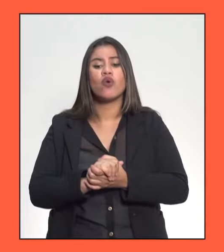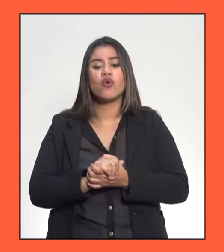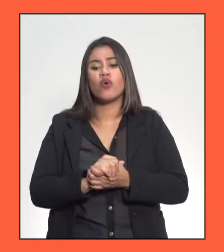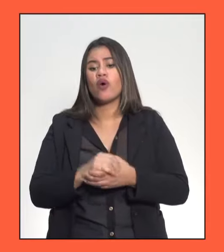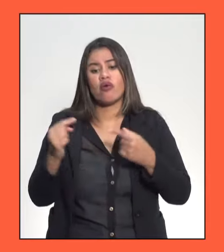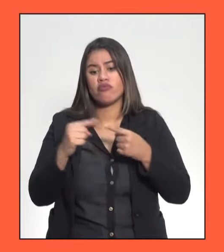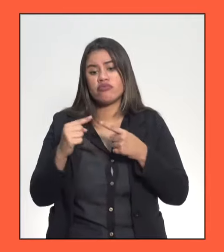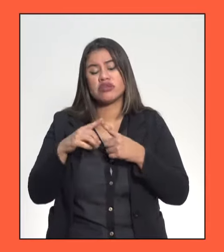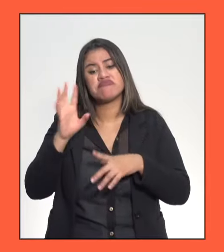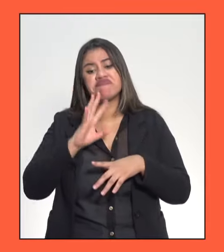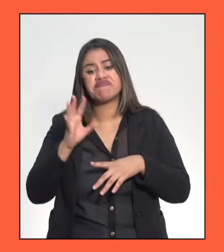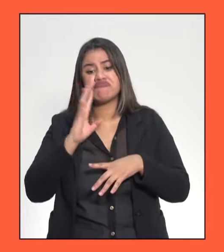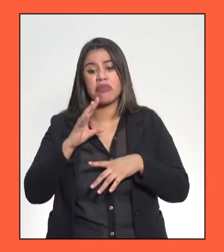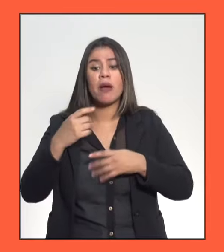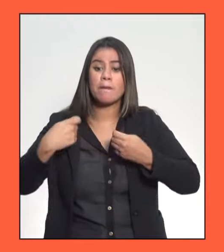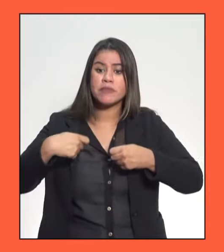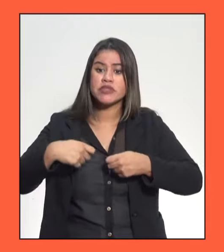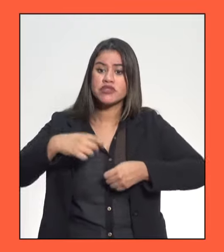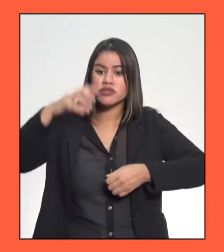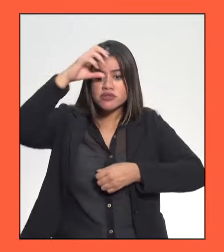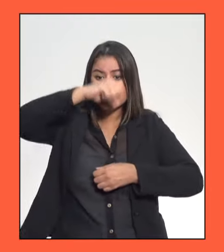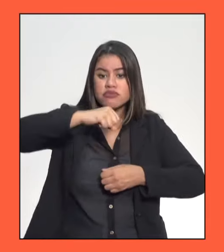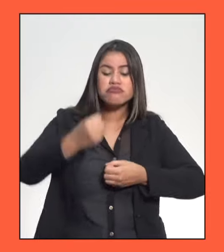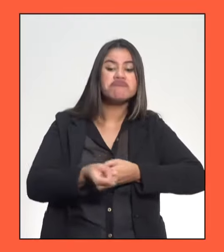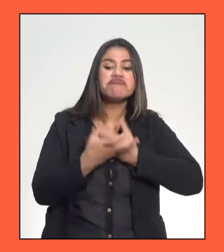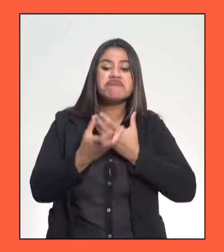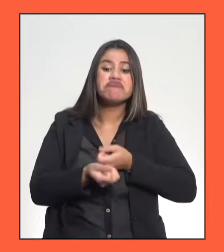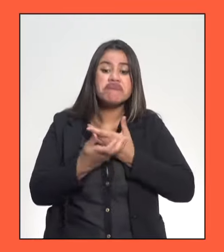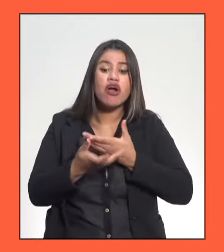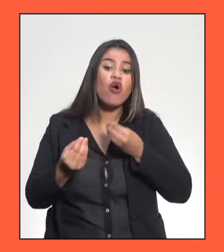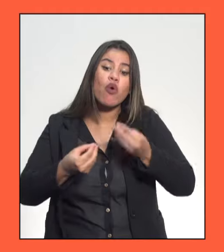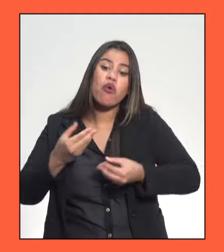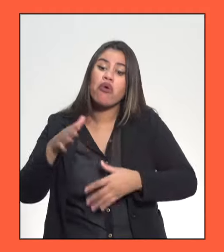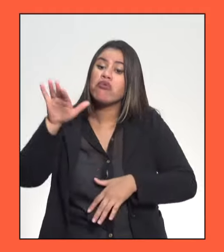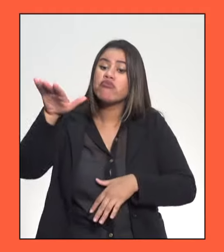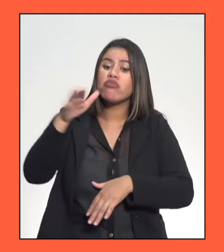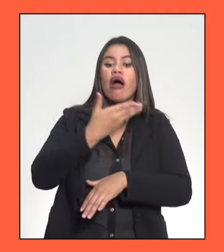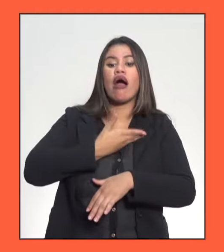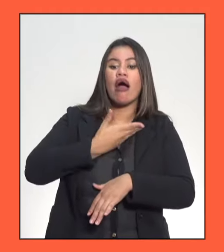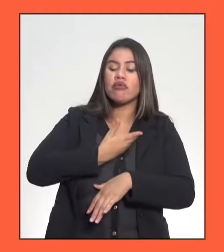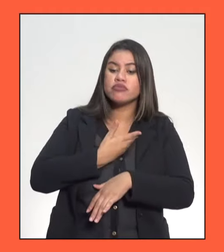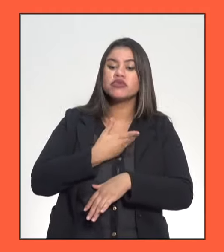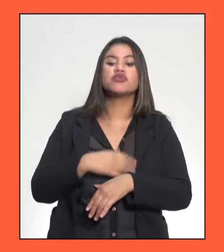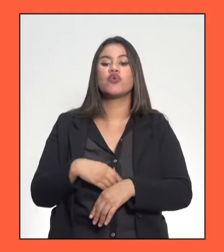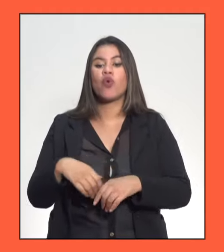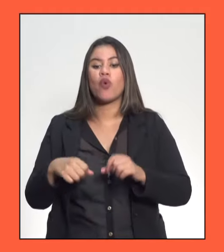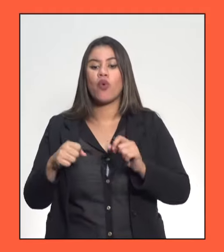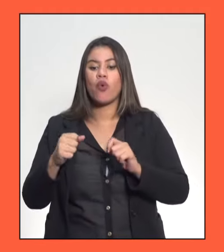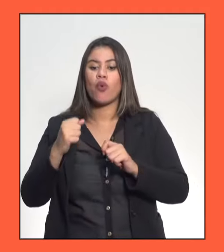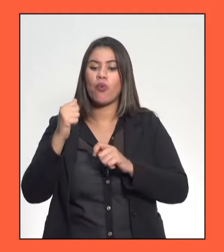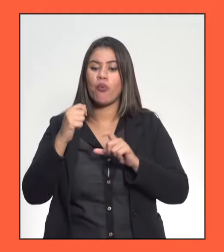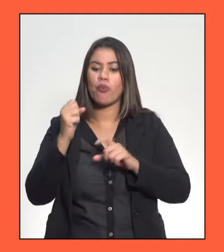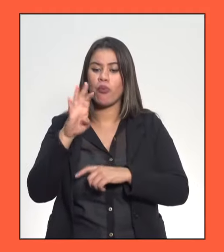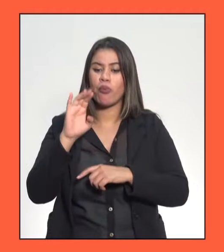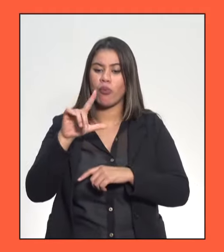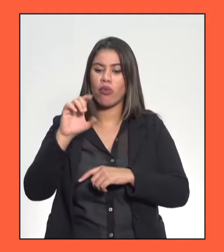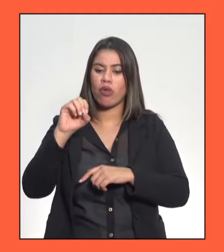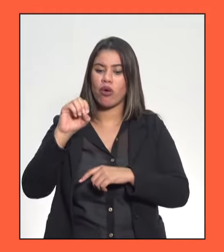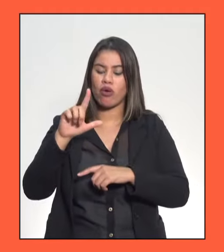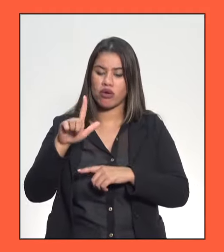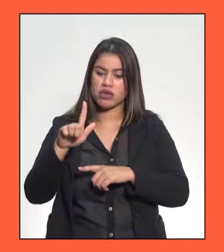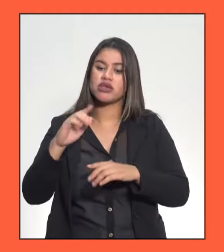coisas bacanas, mas eu preciso me informar pra saber disso. Como? Perguntando pros colegas, vendo em blogs, em redes sociais. Adoro uma